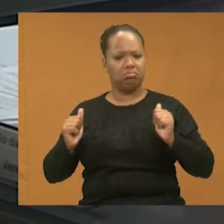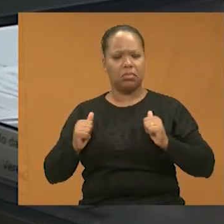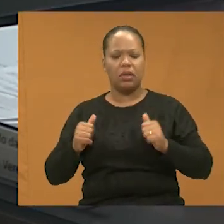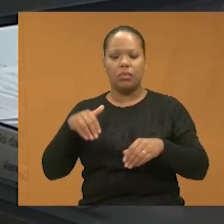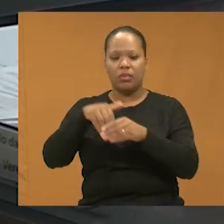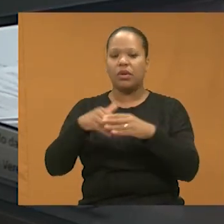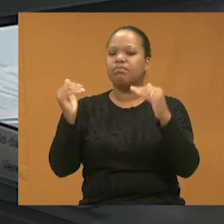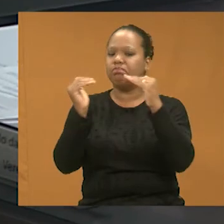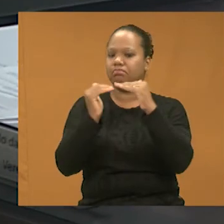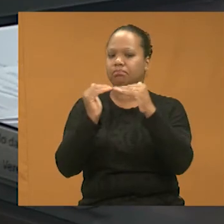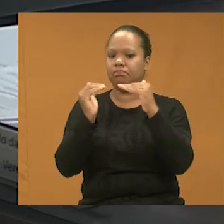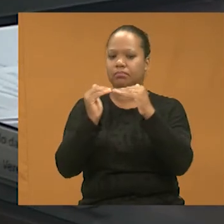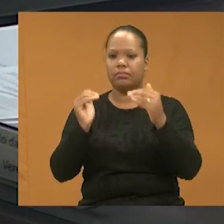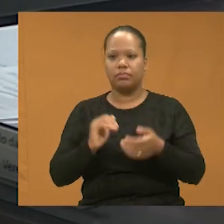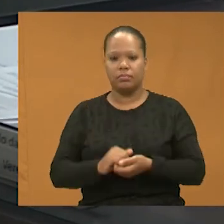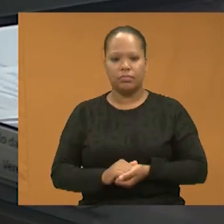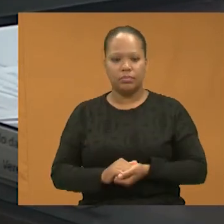favorável.